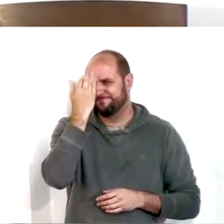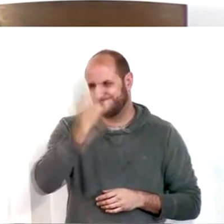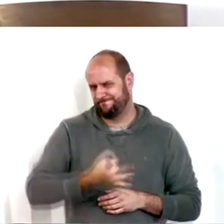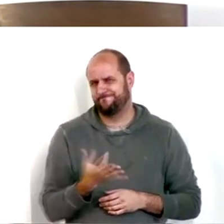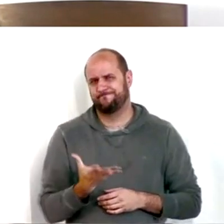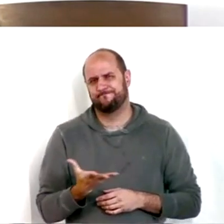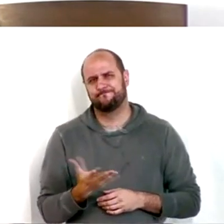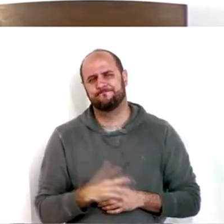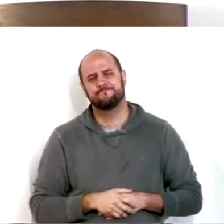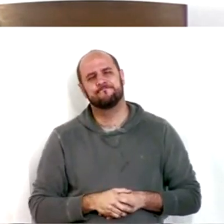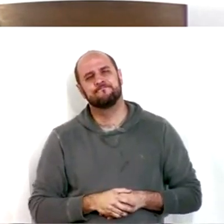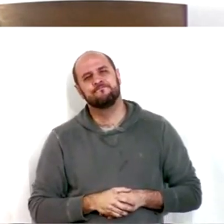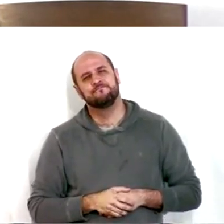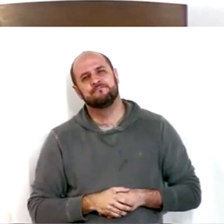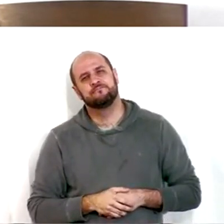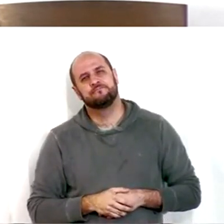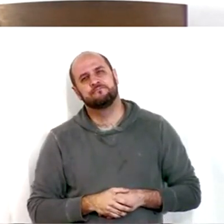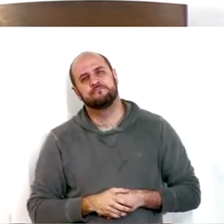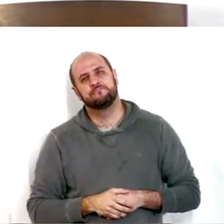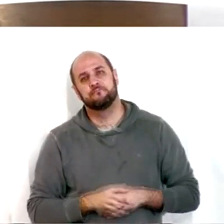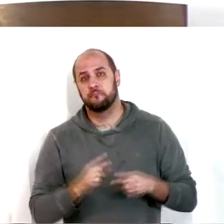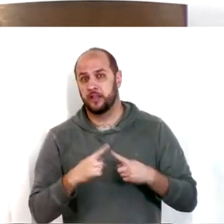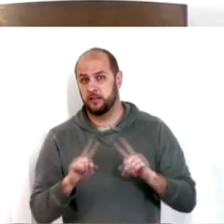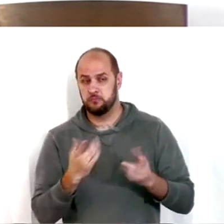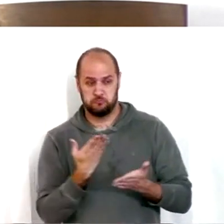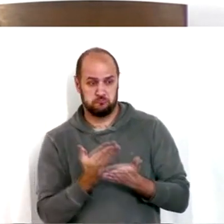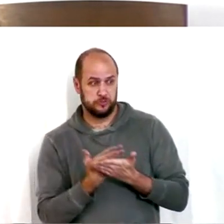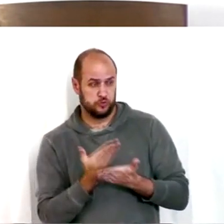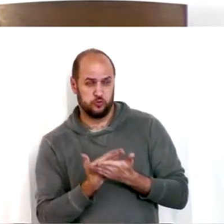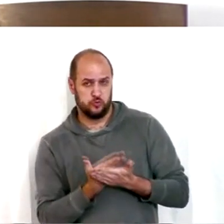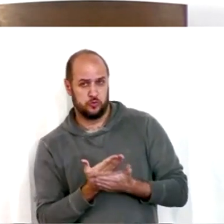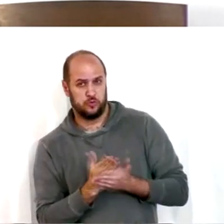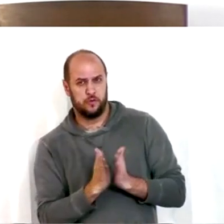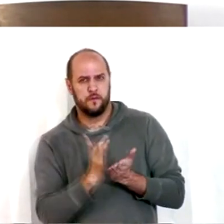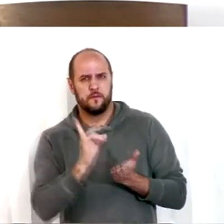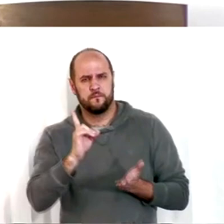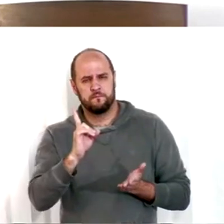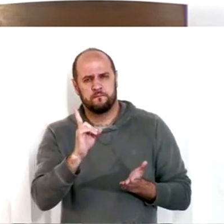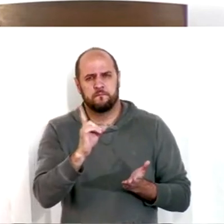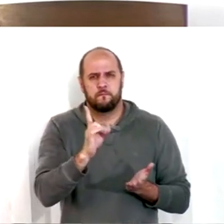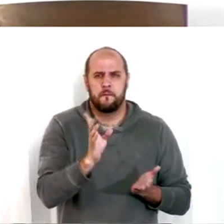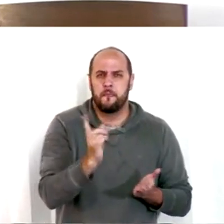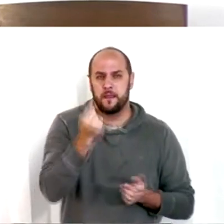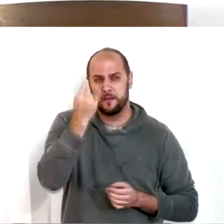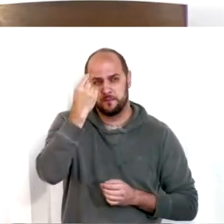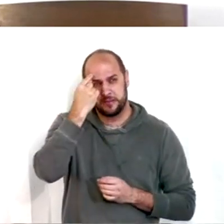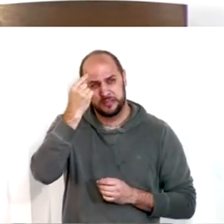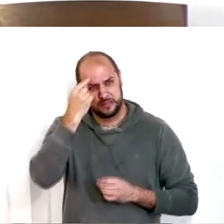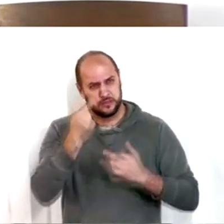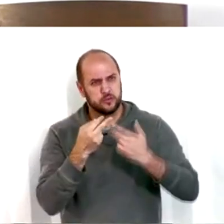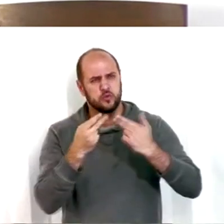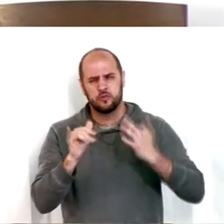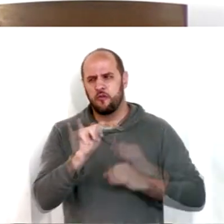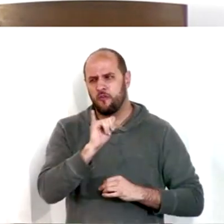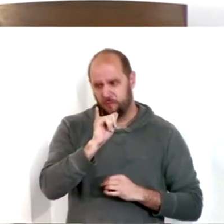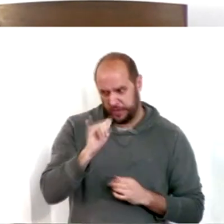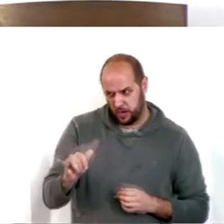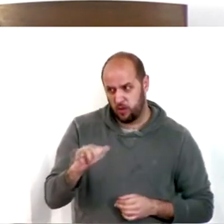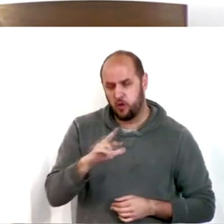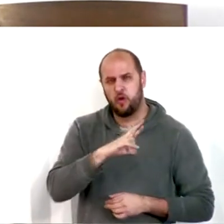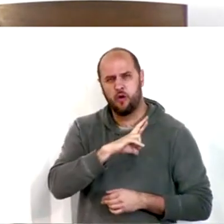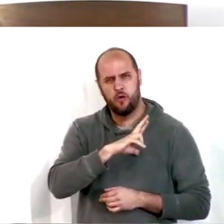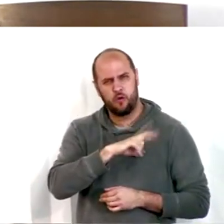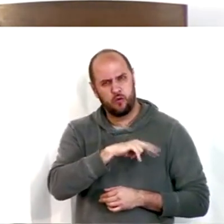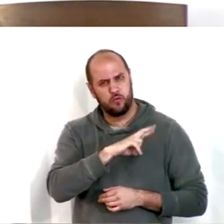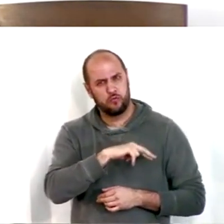impossível. E, segundo os estudiosos, é bem improvável que aquilo que ela disse para Ruth fazer